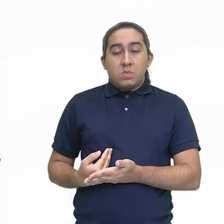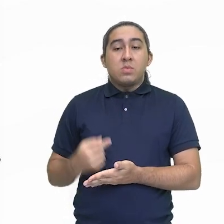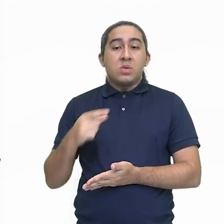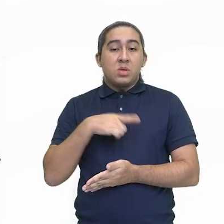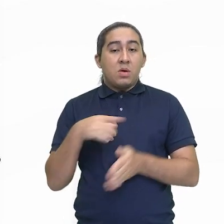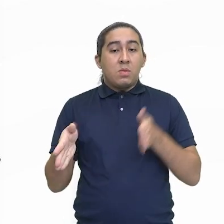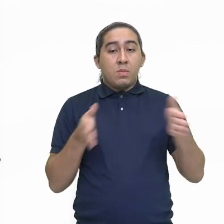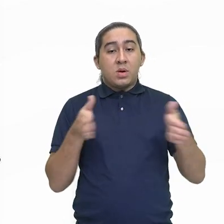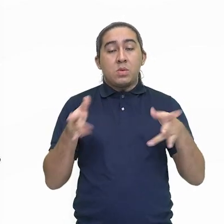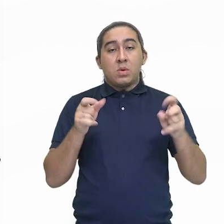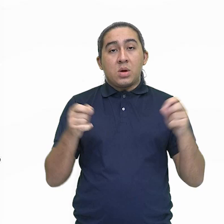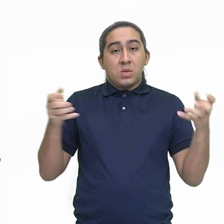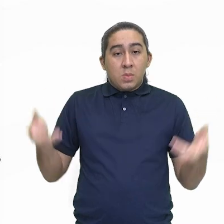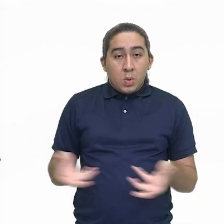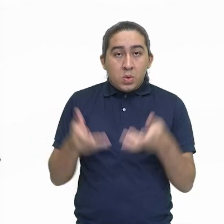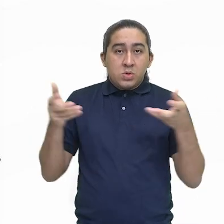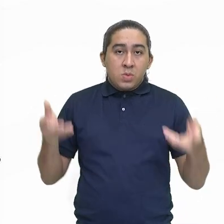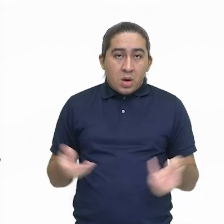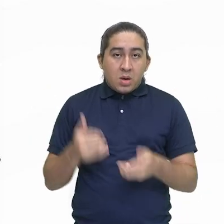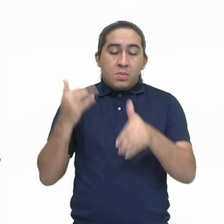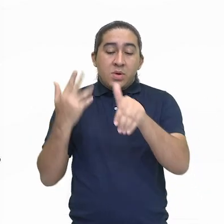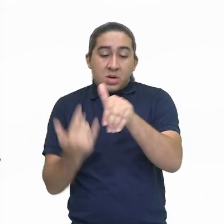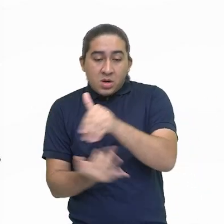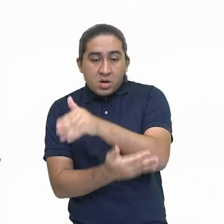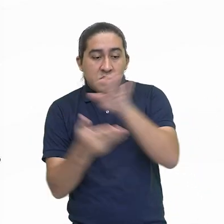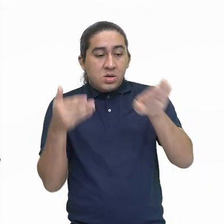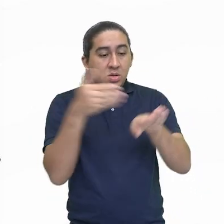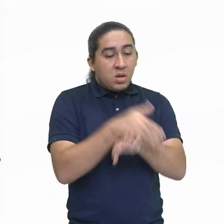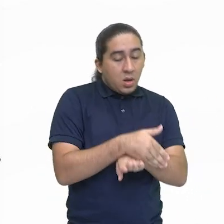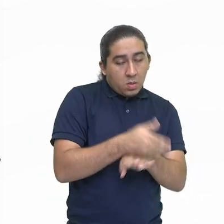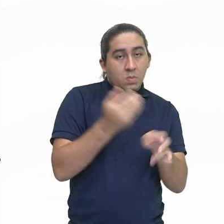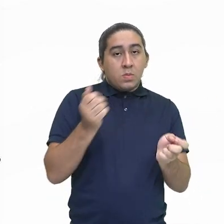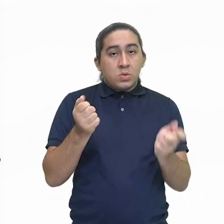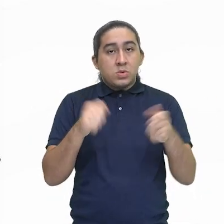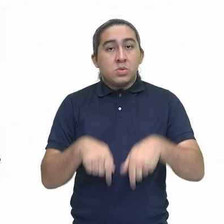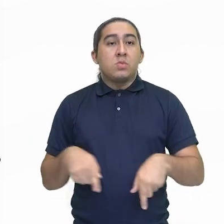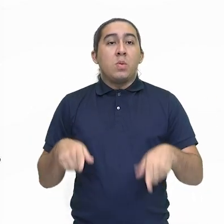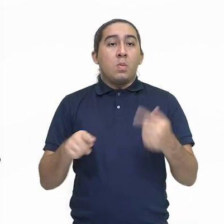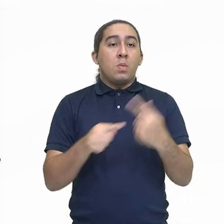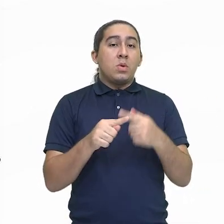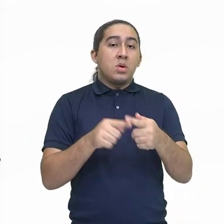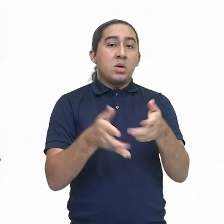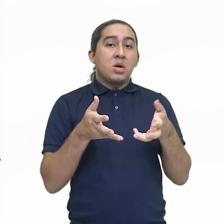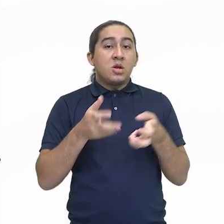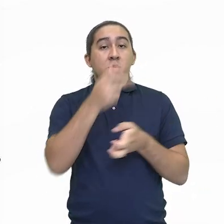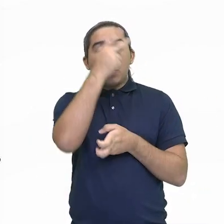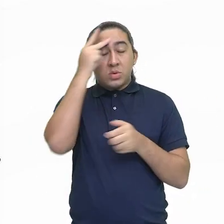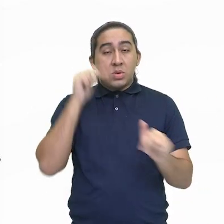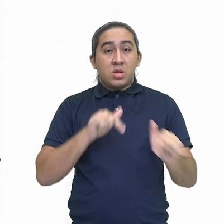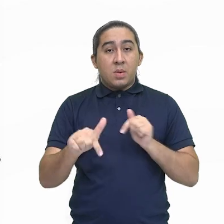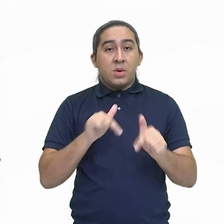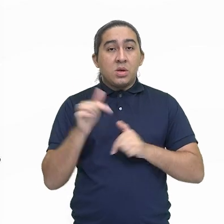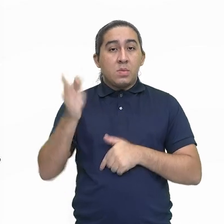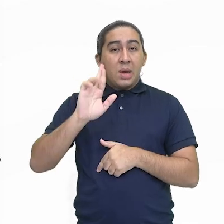incentivaram, né, a entrada ali de imigrantes para seus países, em busca de mão de obra barata,